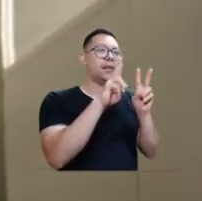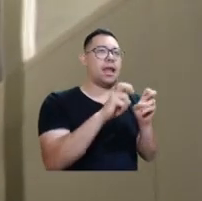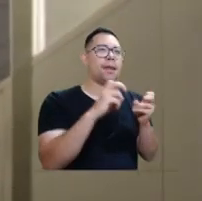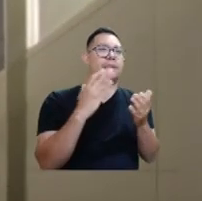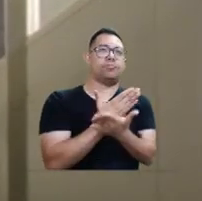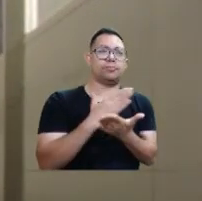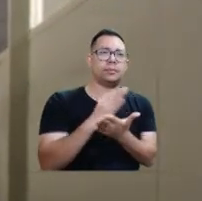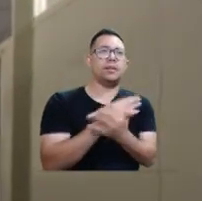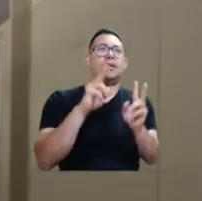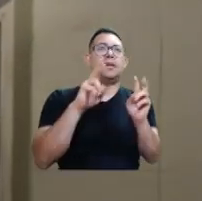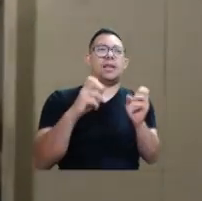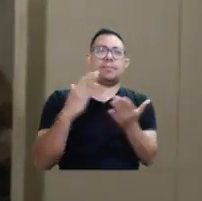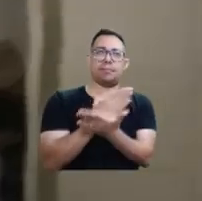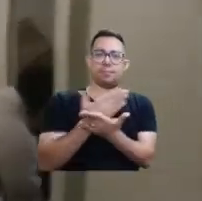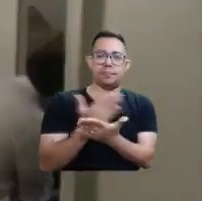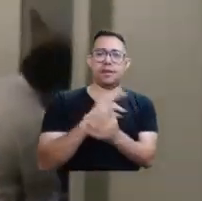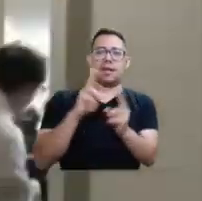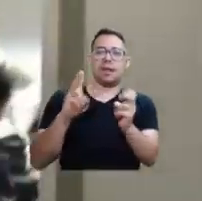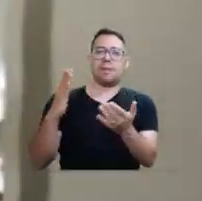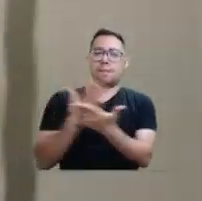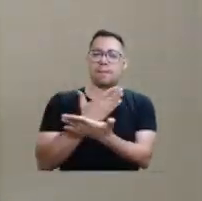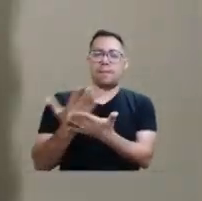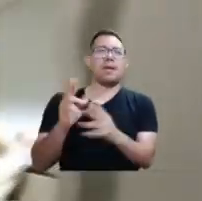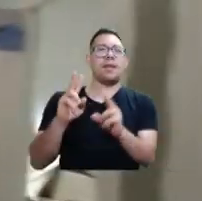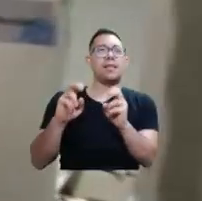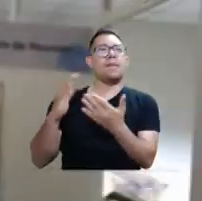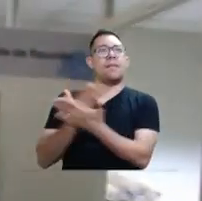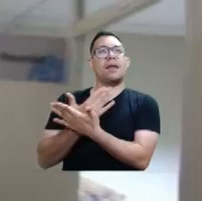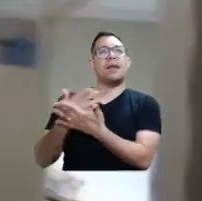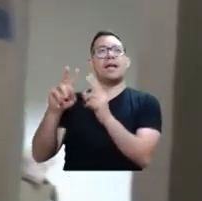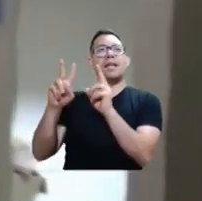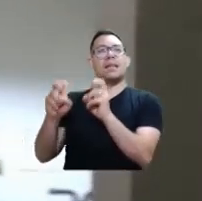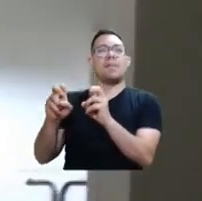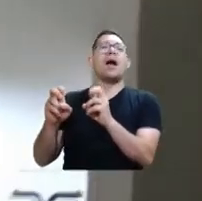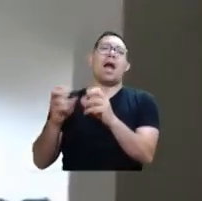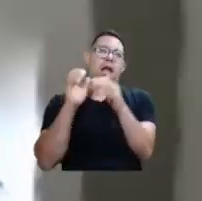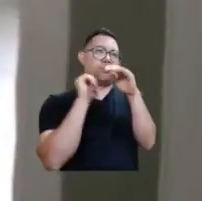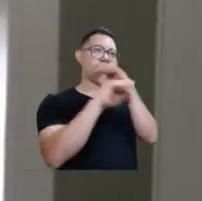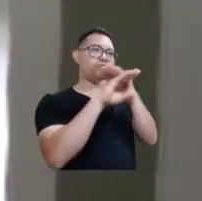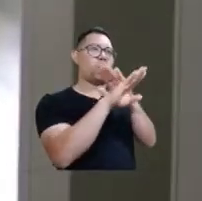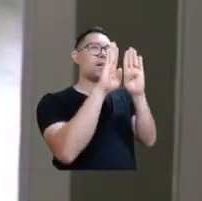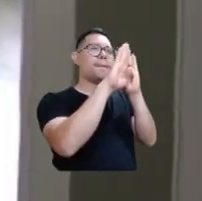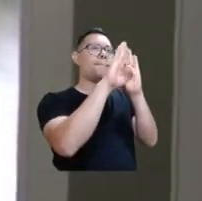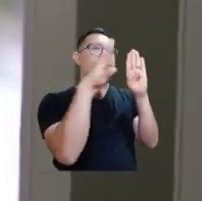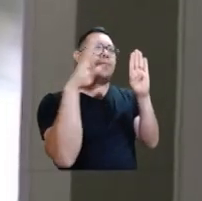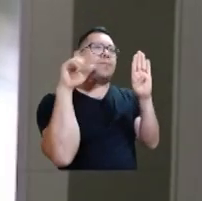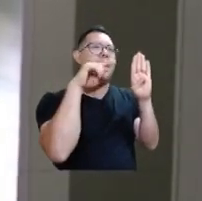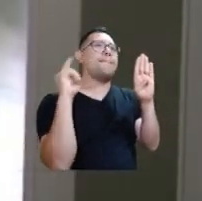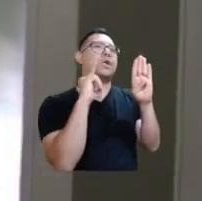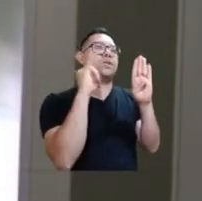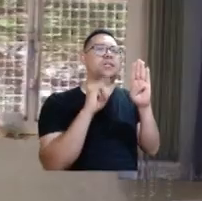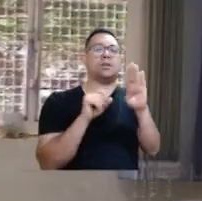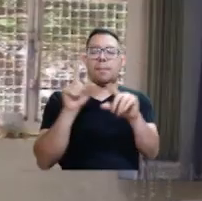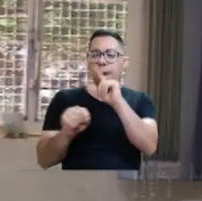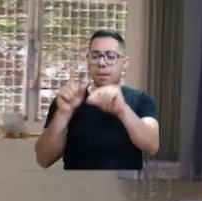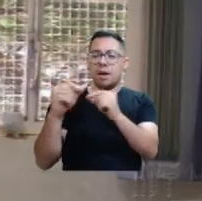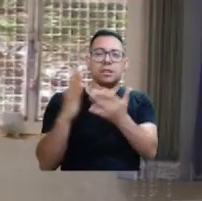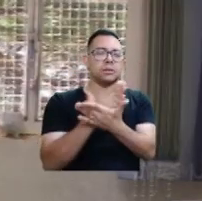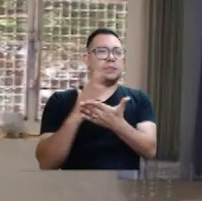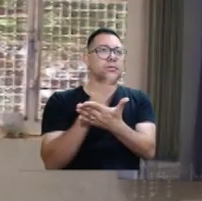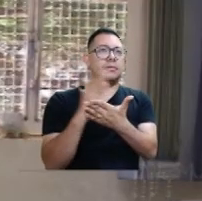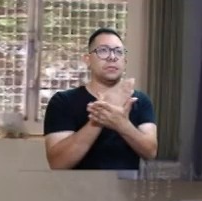eles fazem a triagem dos filmes, dispensam cópias e outras coisas e trazem para a biblioteca só aquilo que